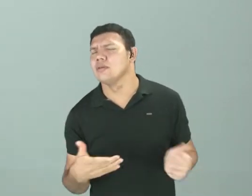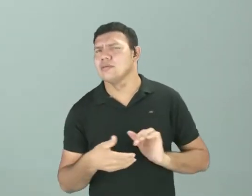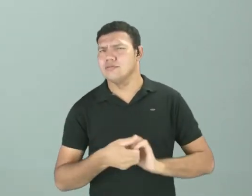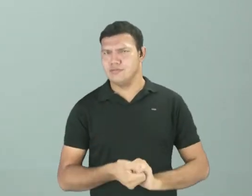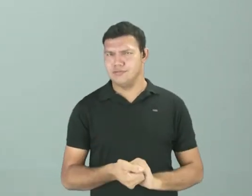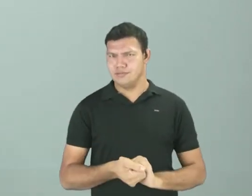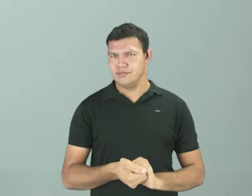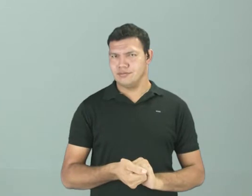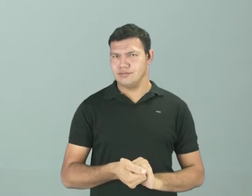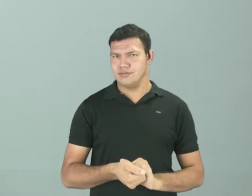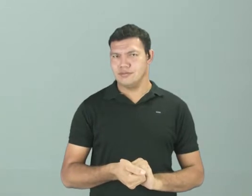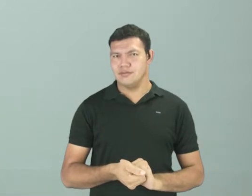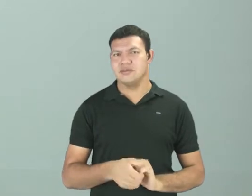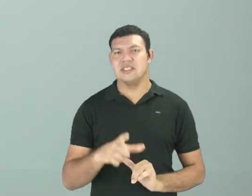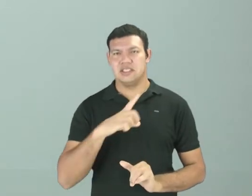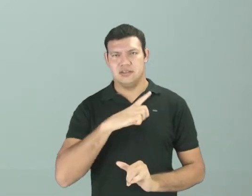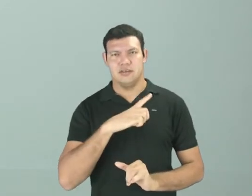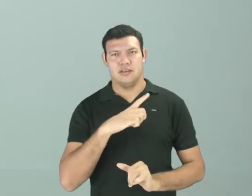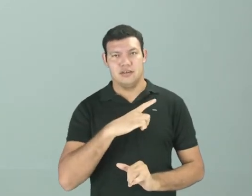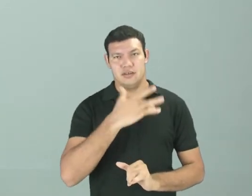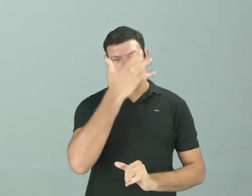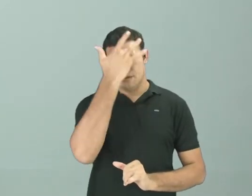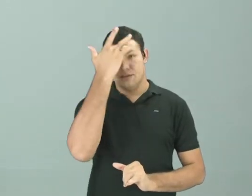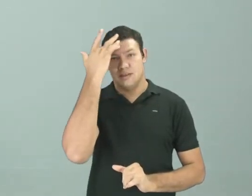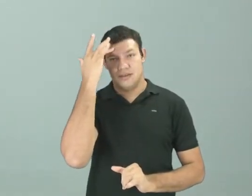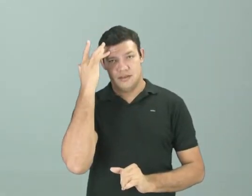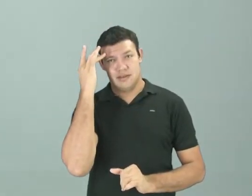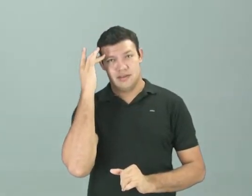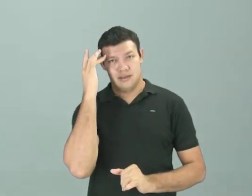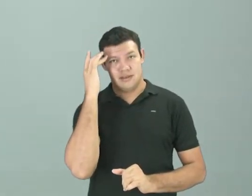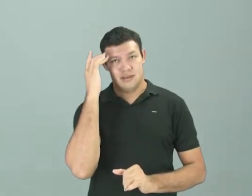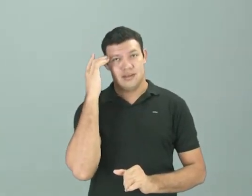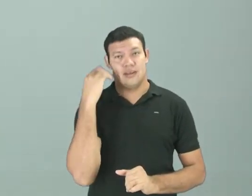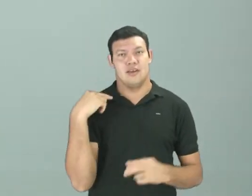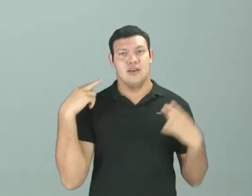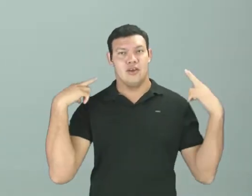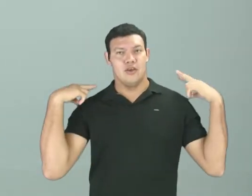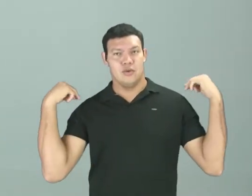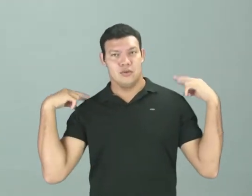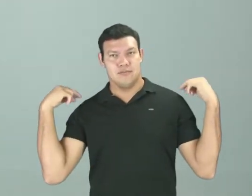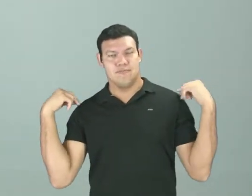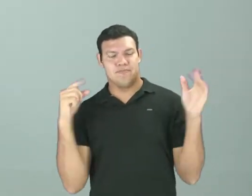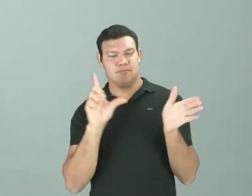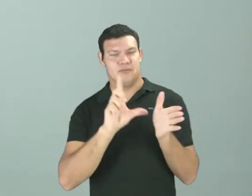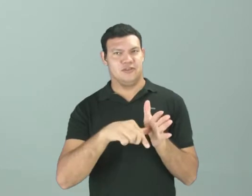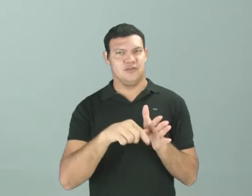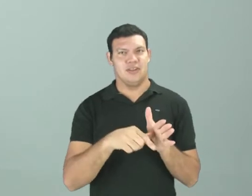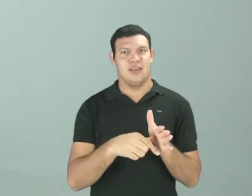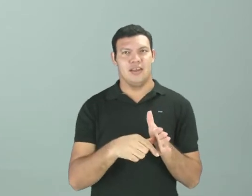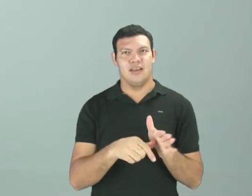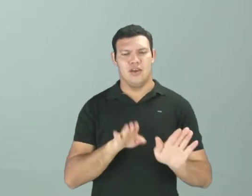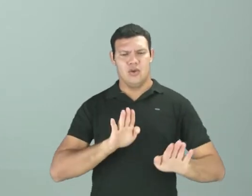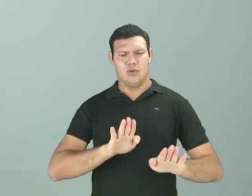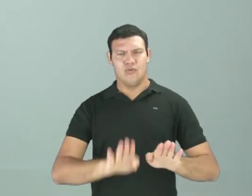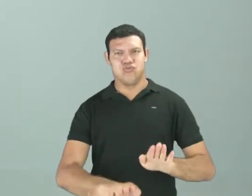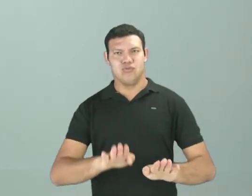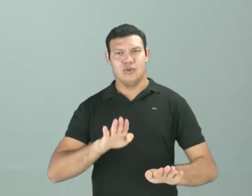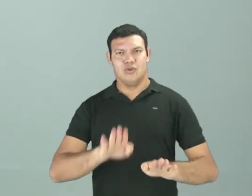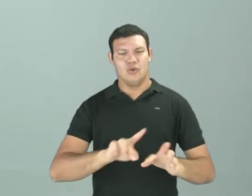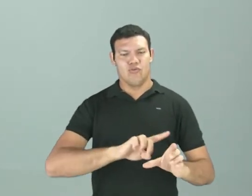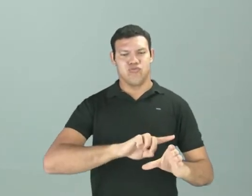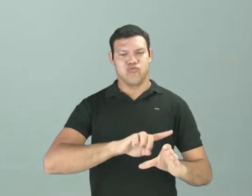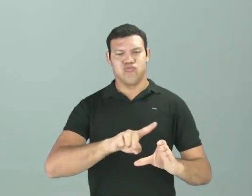horas? Existem pessoas até que quando estão atrasadas dizem para o motorista, acelera aí, acelera que eu preciso chegar. Então o que acontece? Se a gente